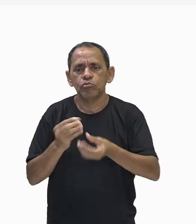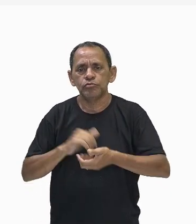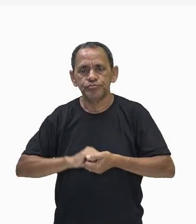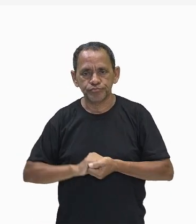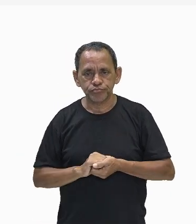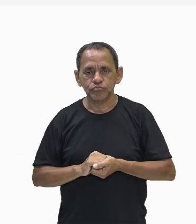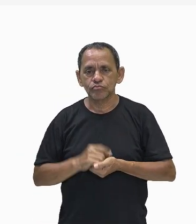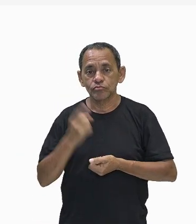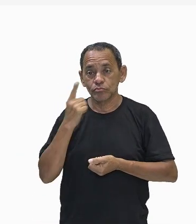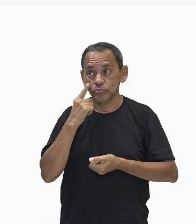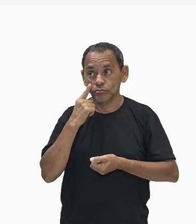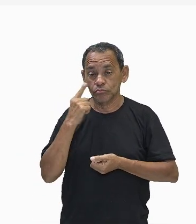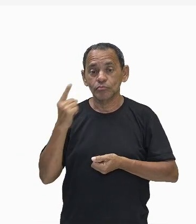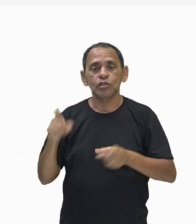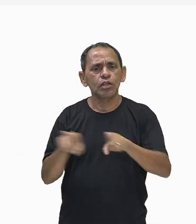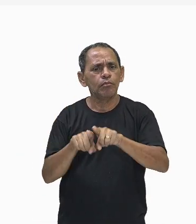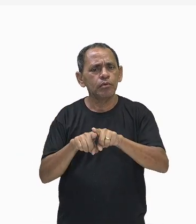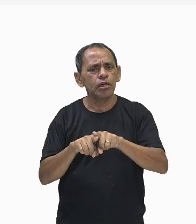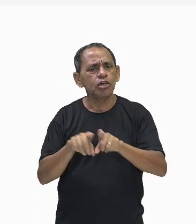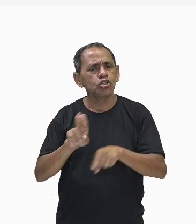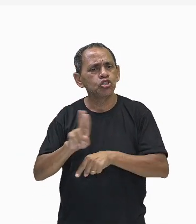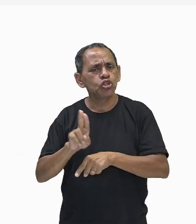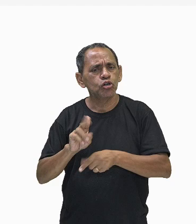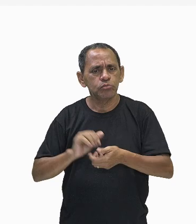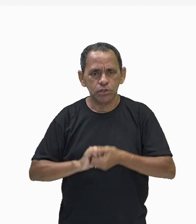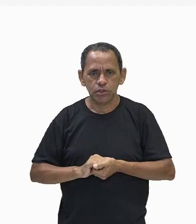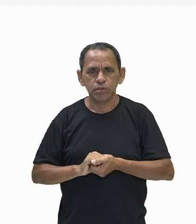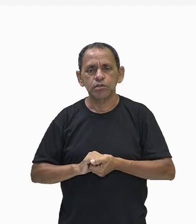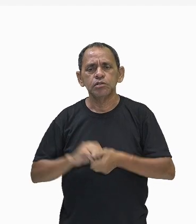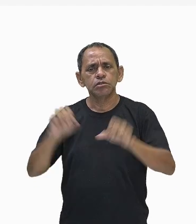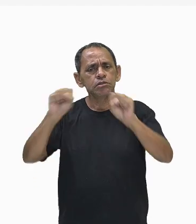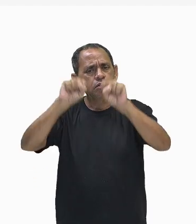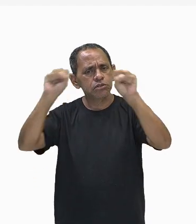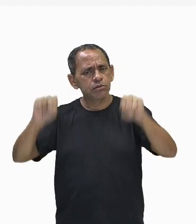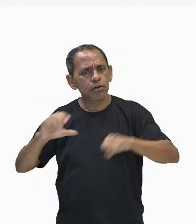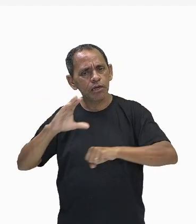Veja que ele também é conhecido como sistema